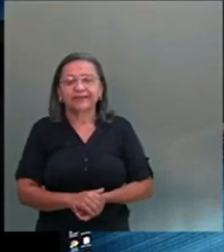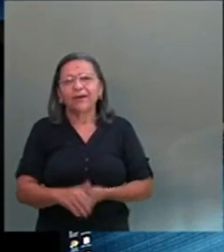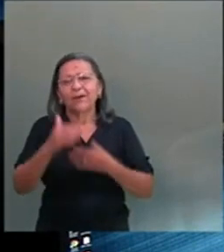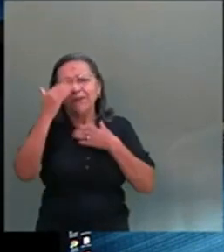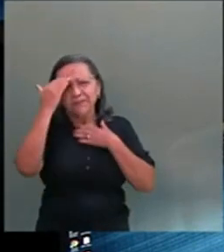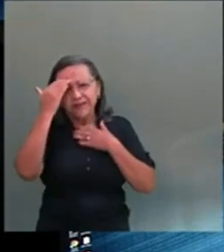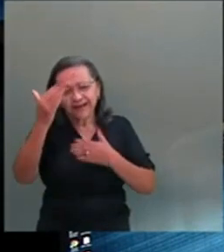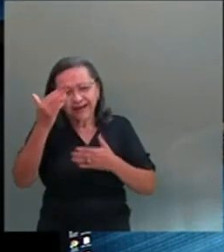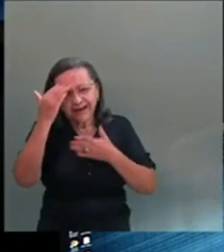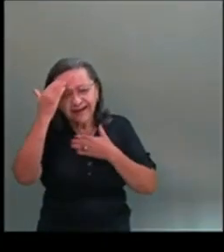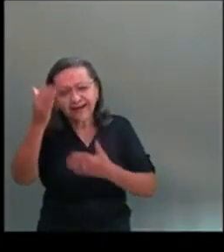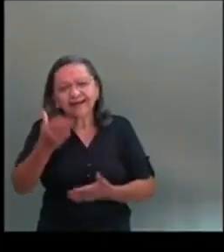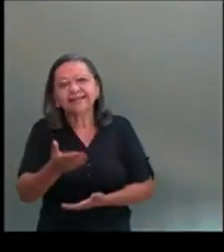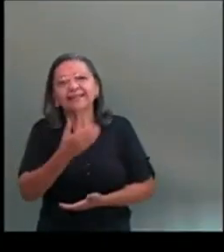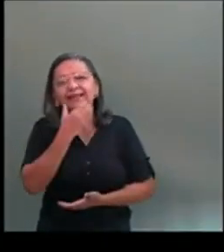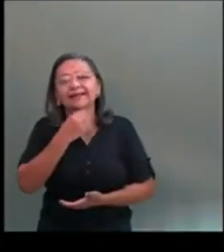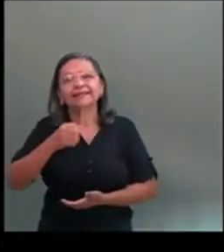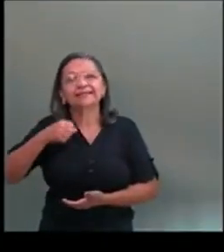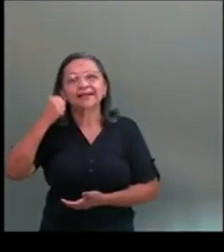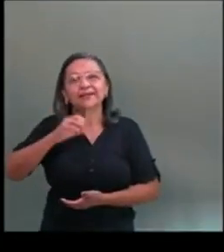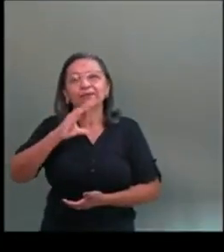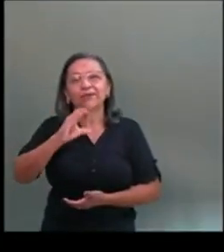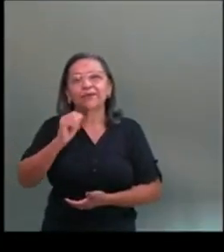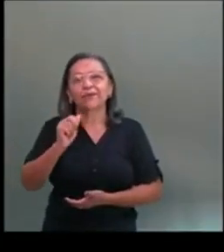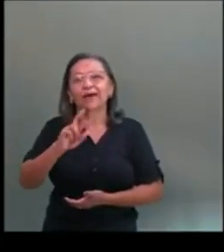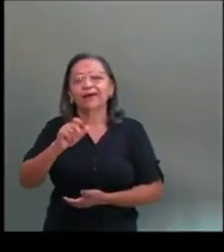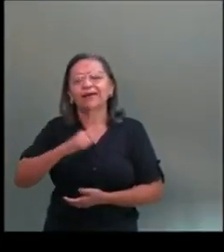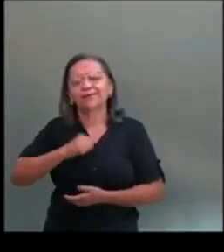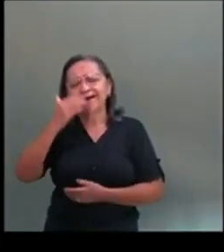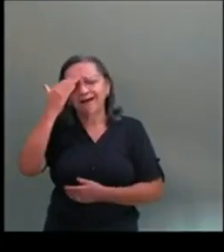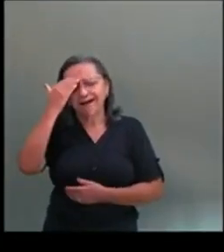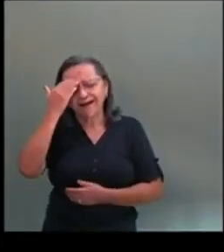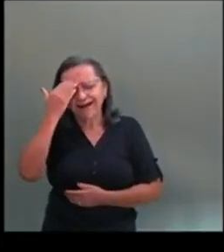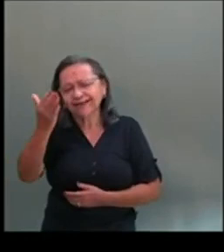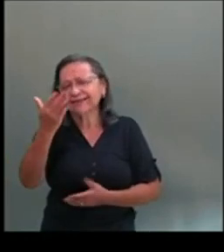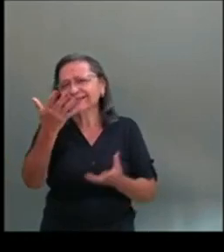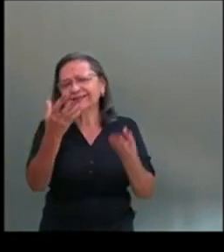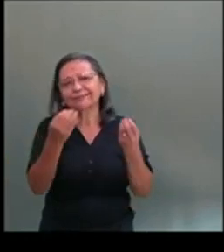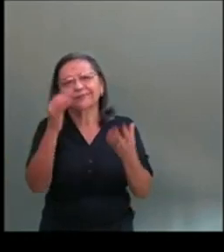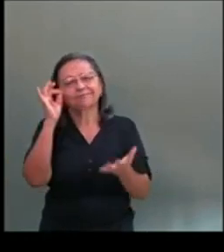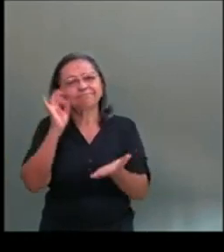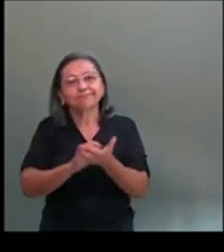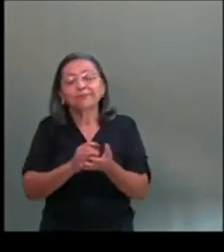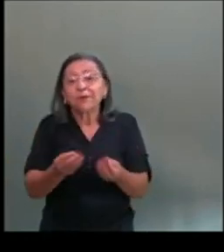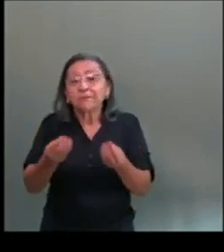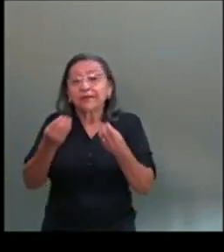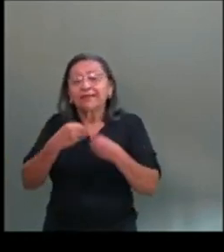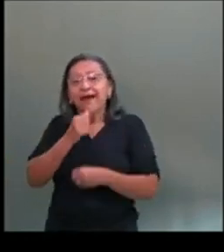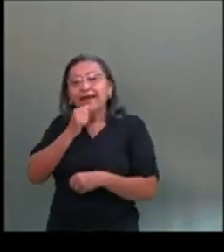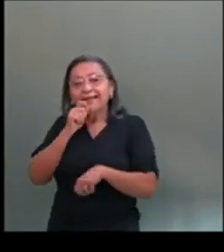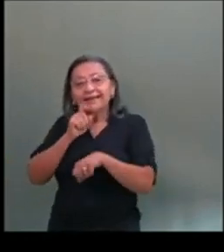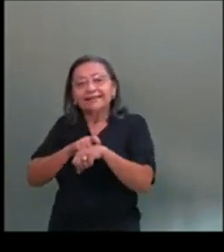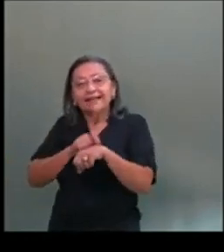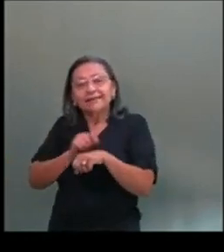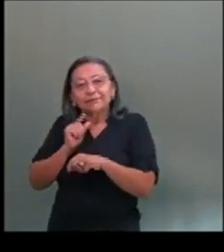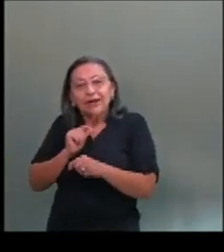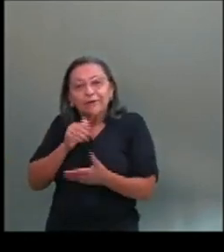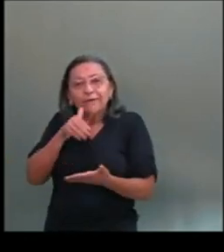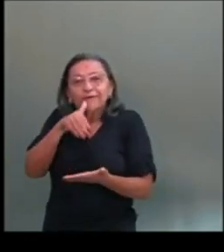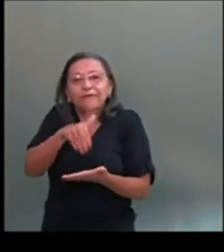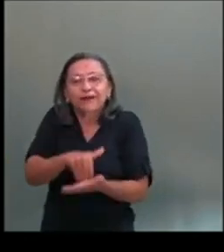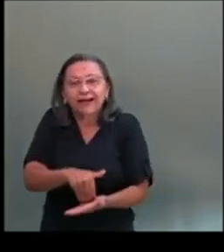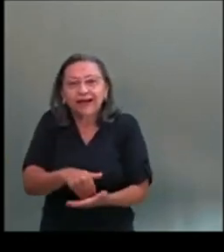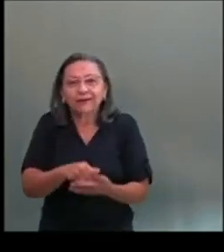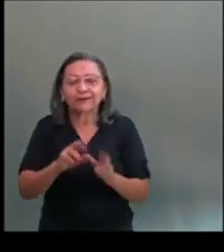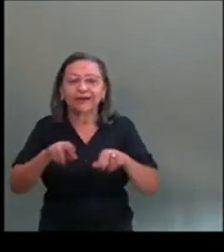Obrigada, senador Carlos Viana. Quero lhe agradecer profundamente, né, por me conceder ainda aqui essa fala no final da sessão,